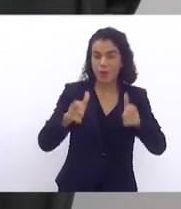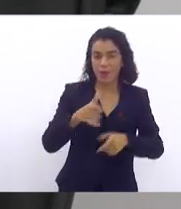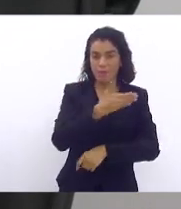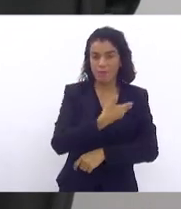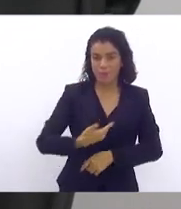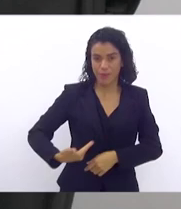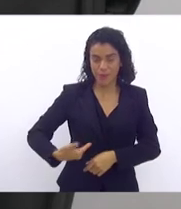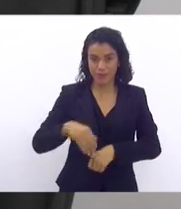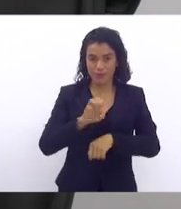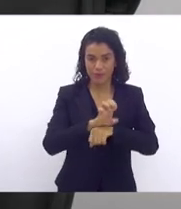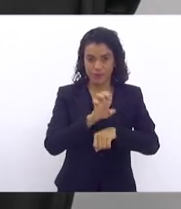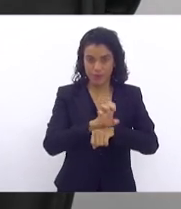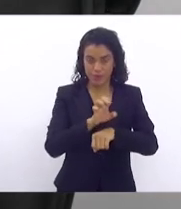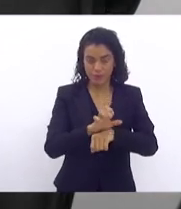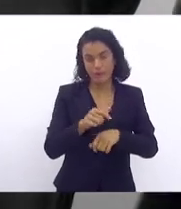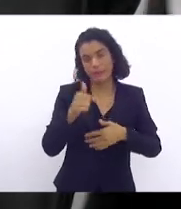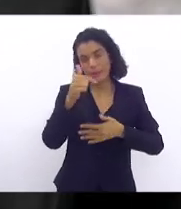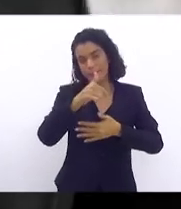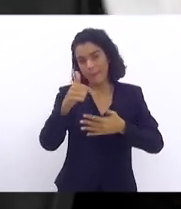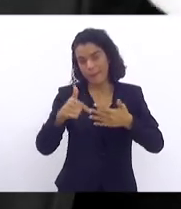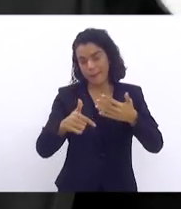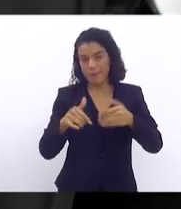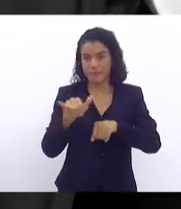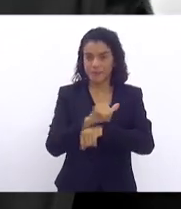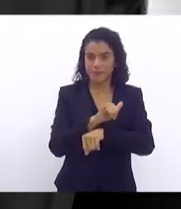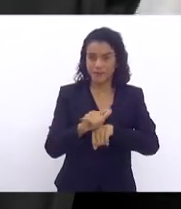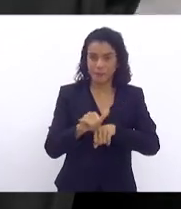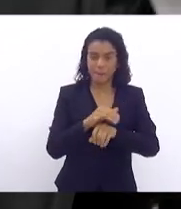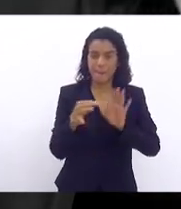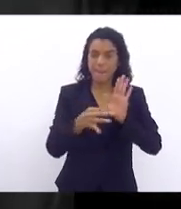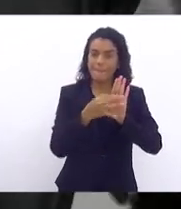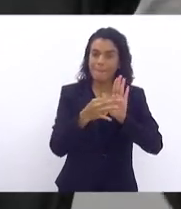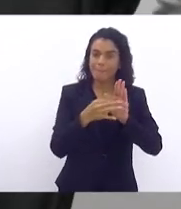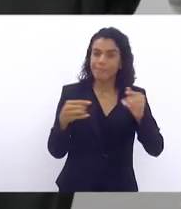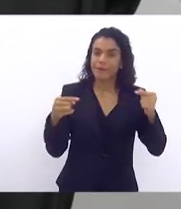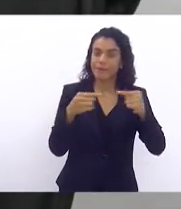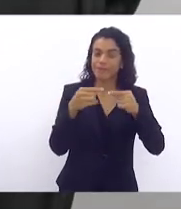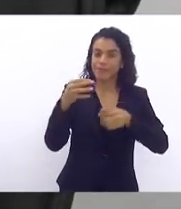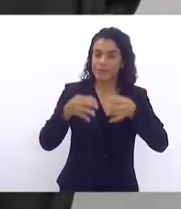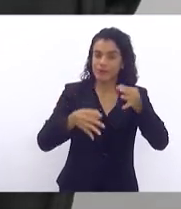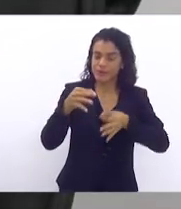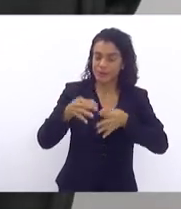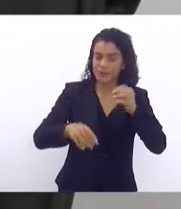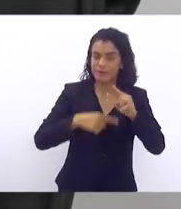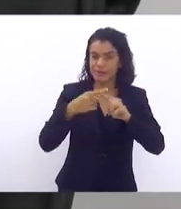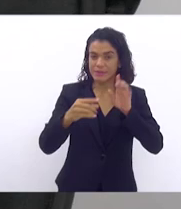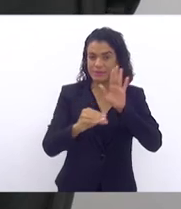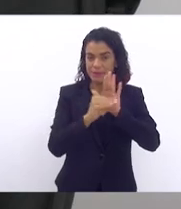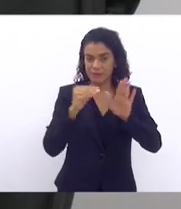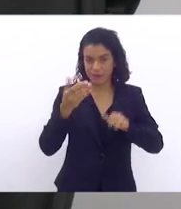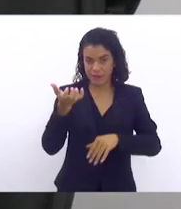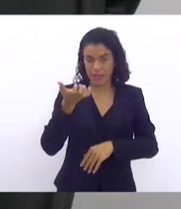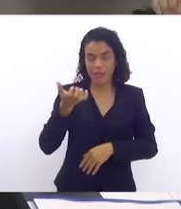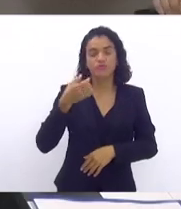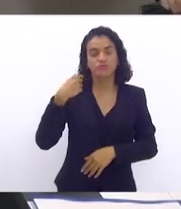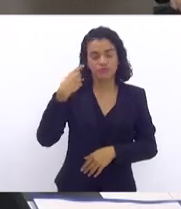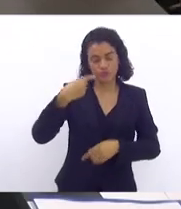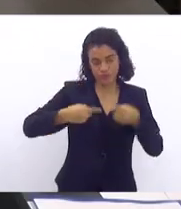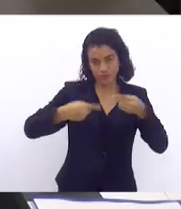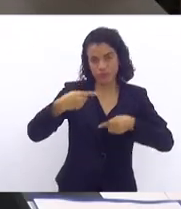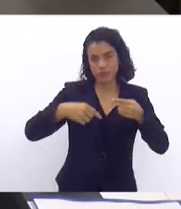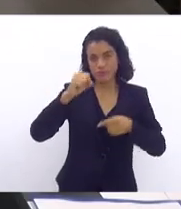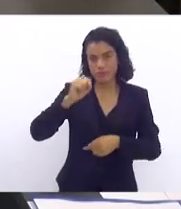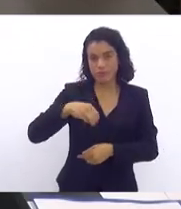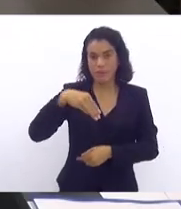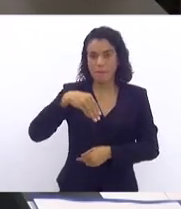Estado e dá outras medidas. Parecer é pela juridicidade com emenda. Para discutir, presidente. Para discutir, deputado Carlos Mira. Presidente, eu vou,